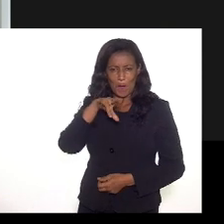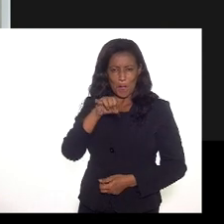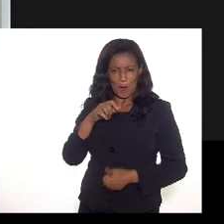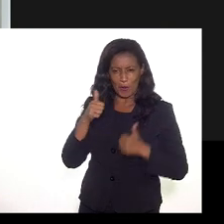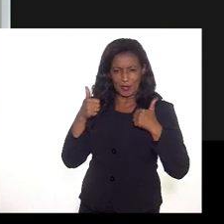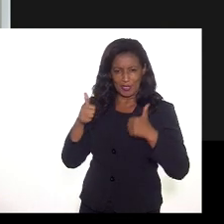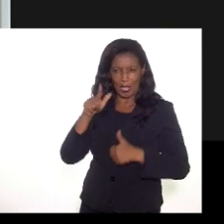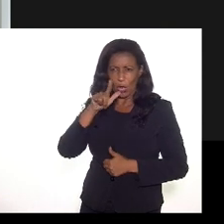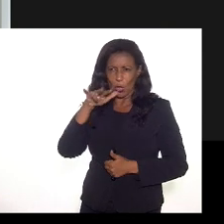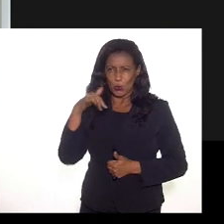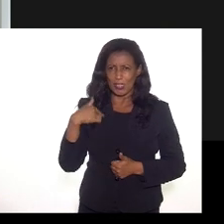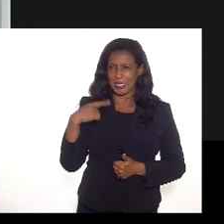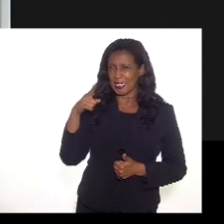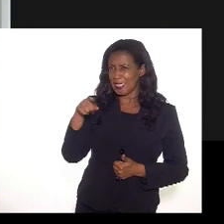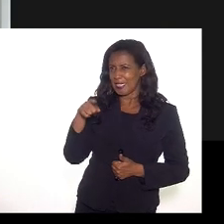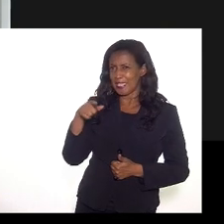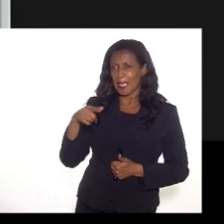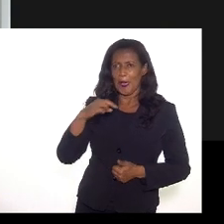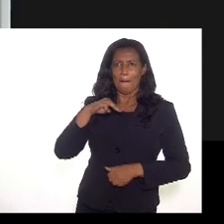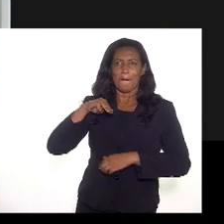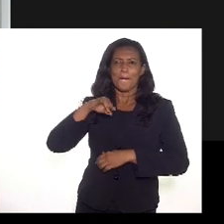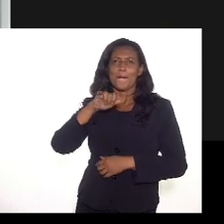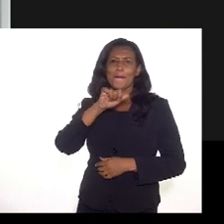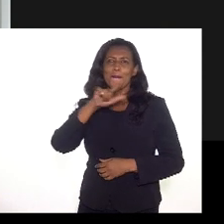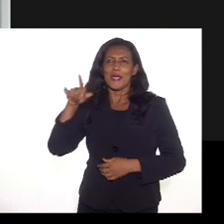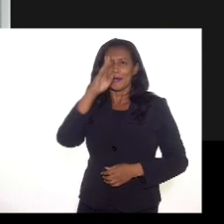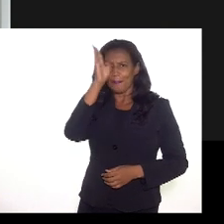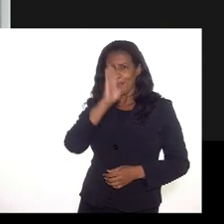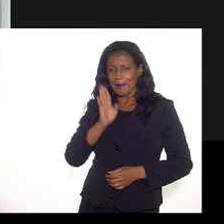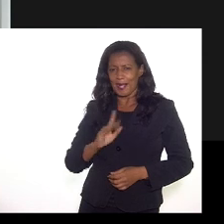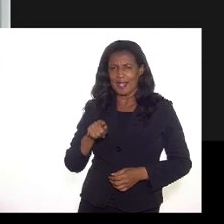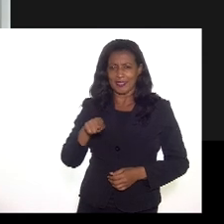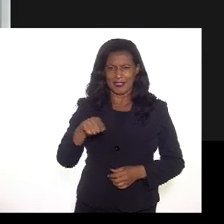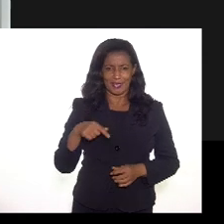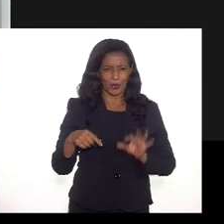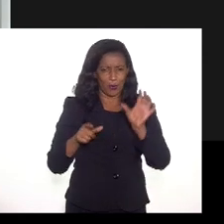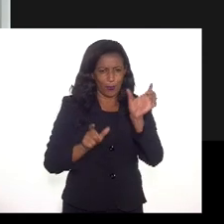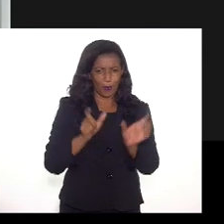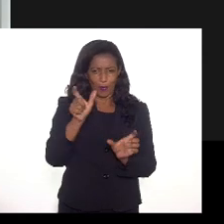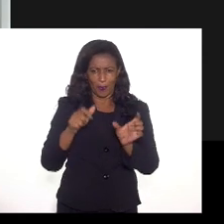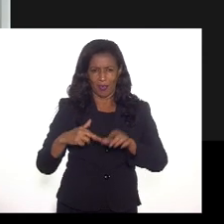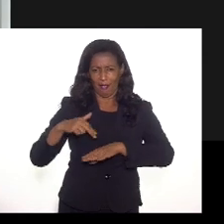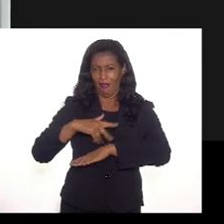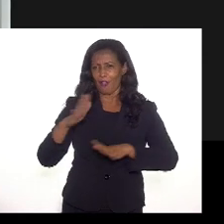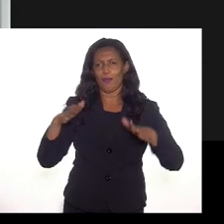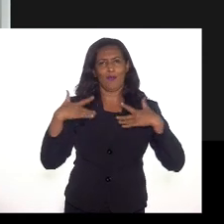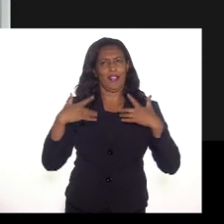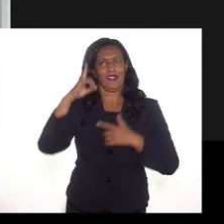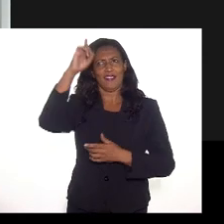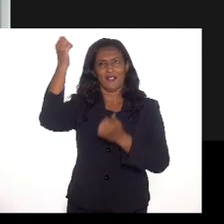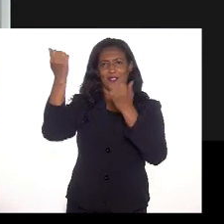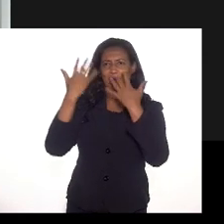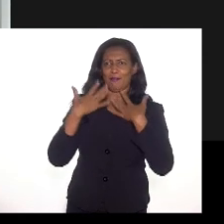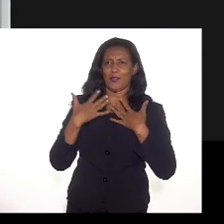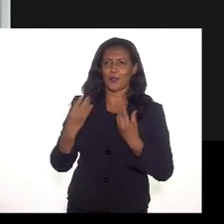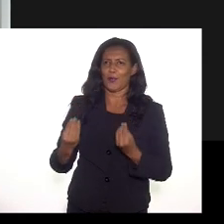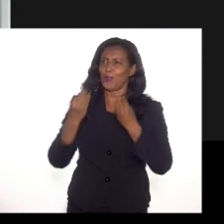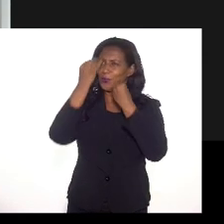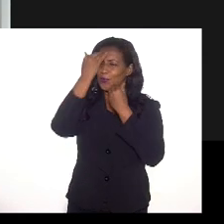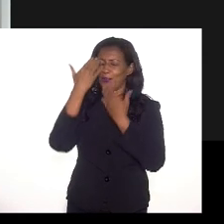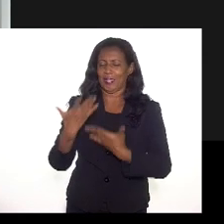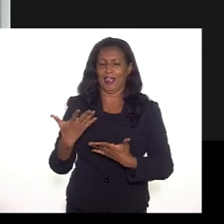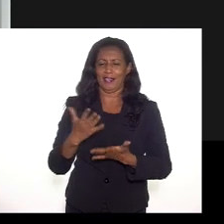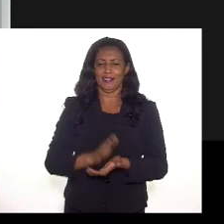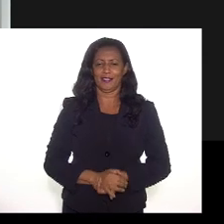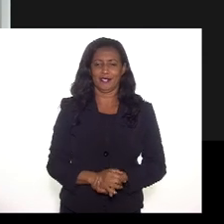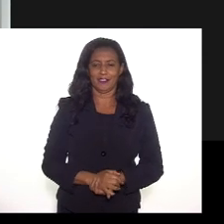a Lucia, na Zona Oeste, é Miss Brasil, a Adriana Baltazar, também, desfile de moda, é uma alegria, que Deus nos abençoe. Muito obrigado, tenho